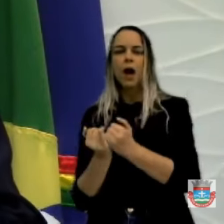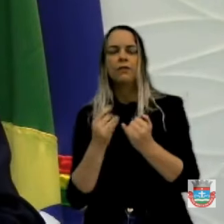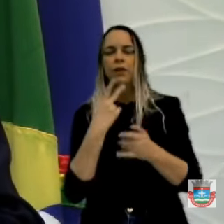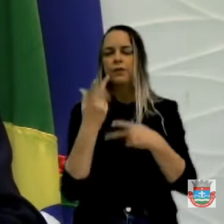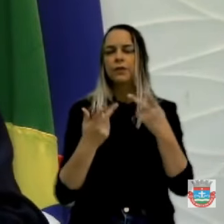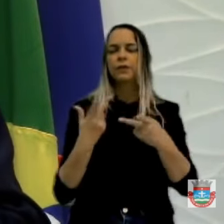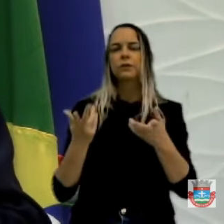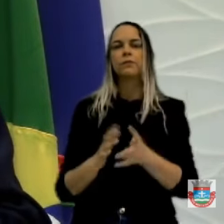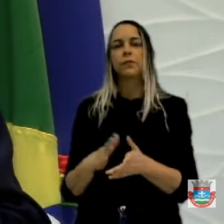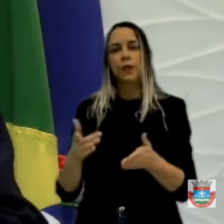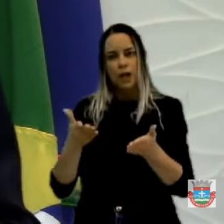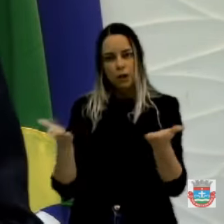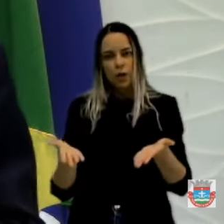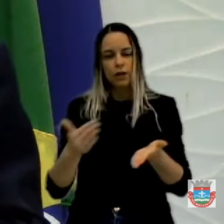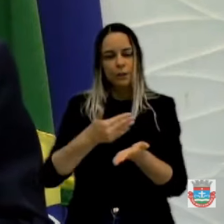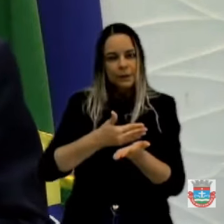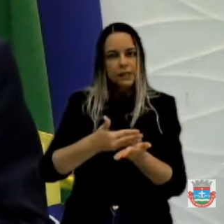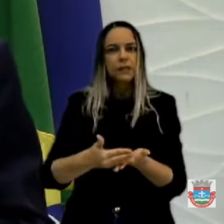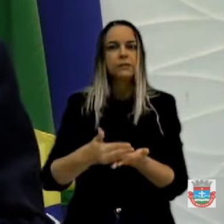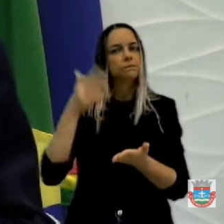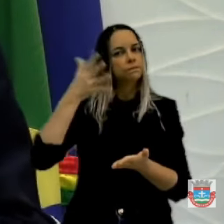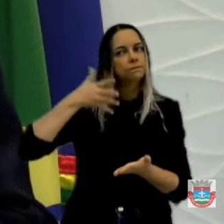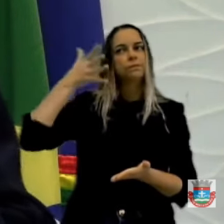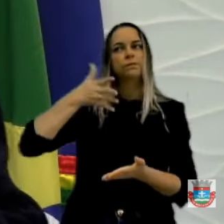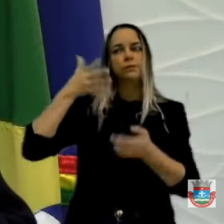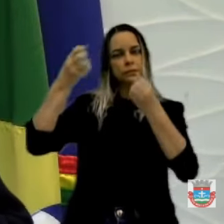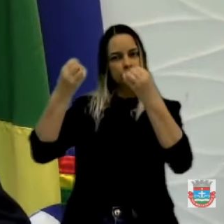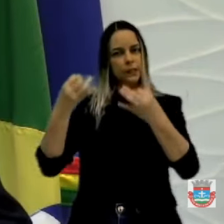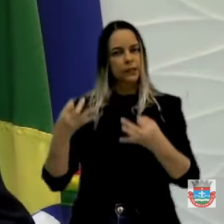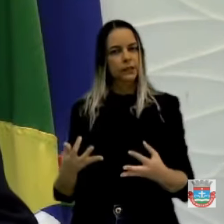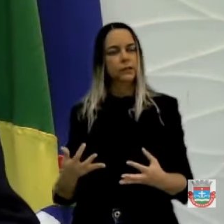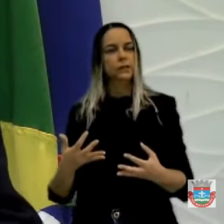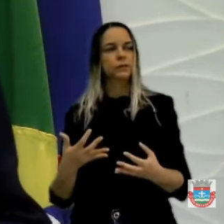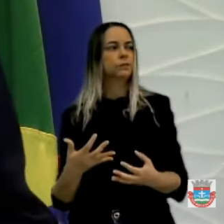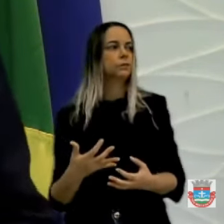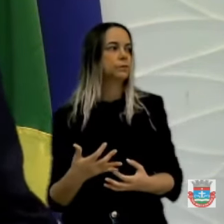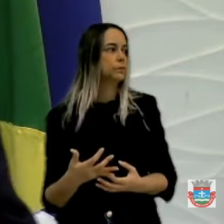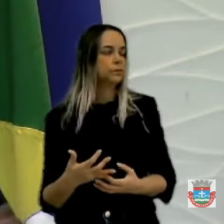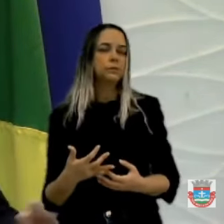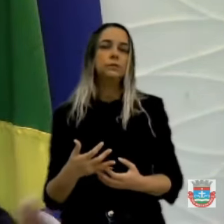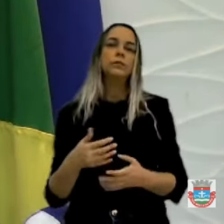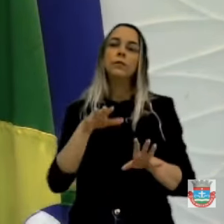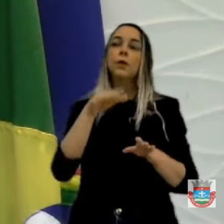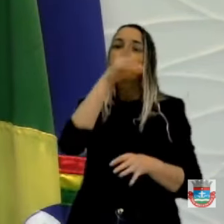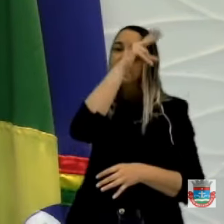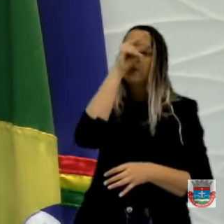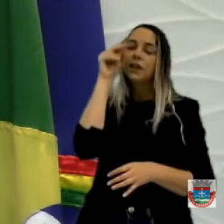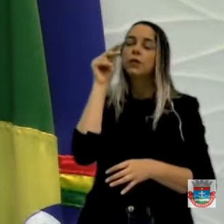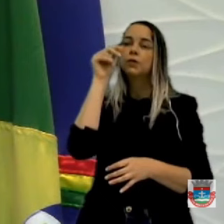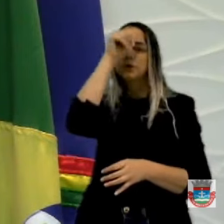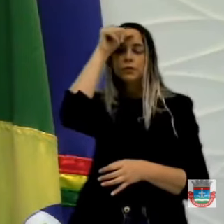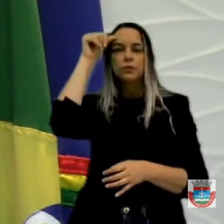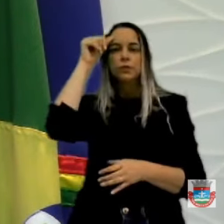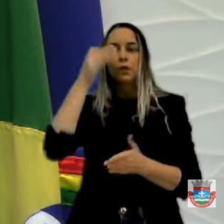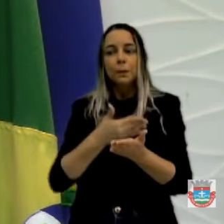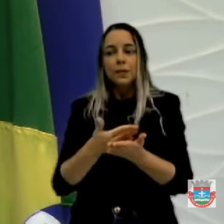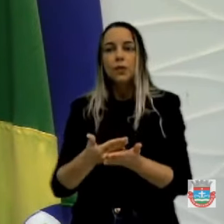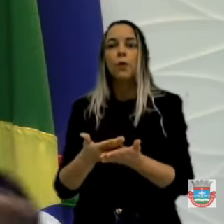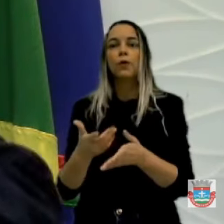fala dizendo o seguinte: quando o prefeito Alexandre Batité assumiu o